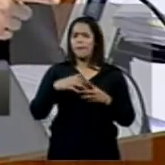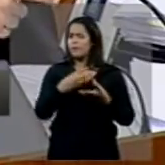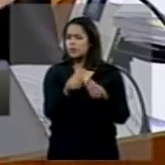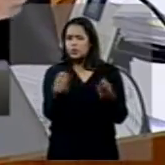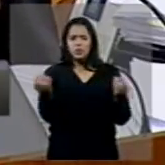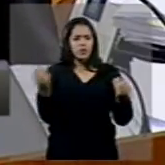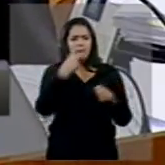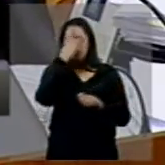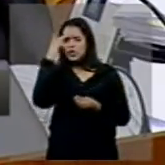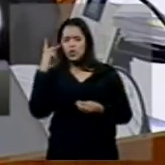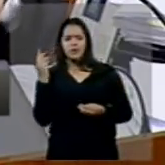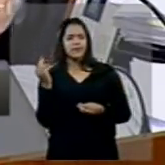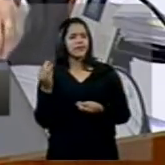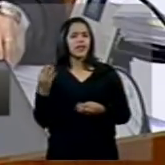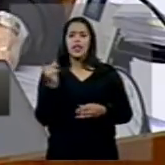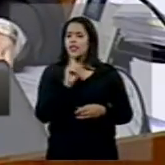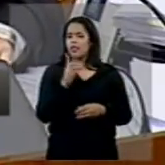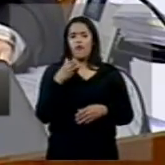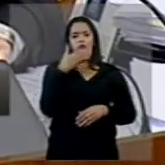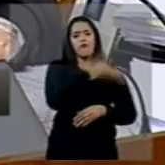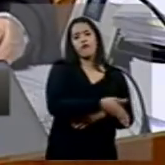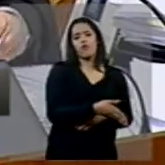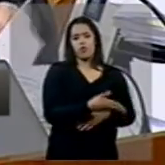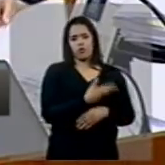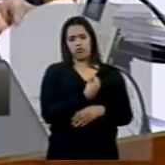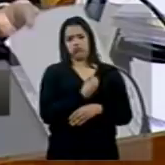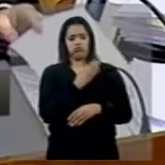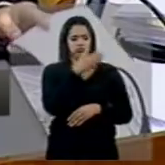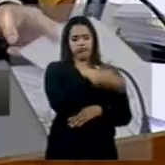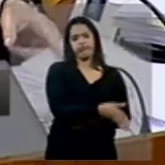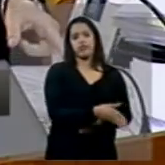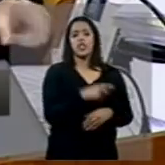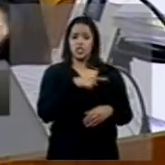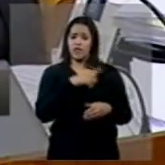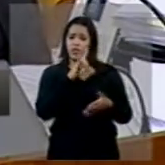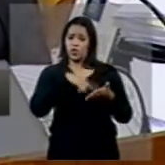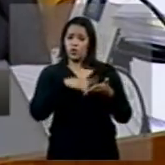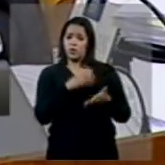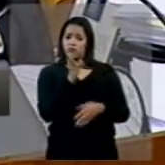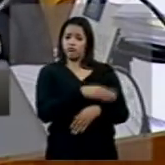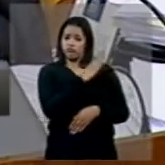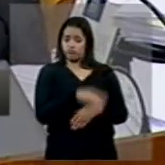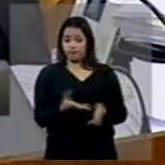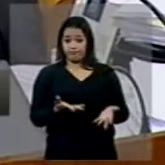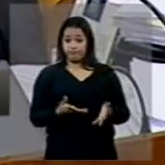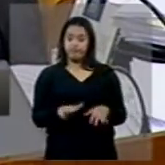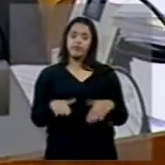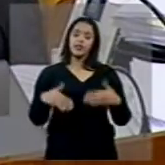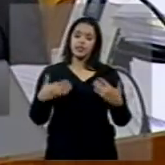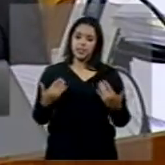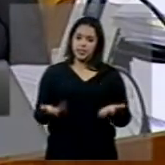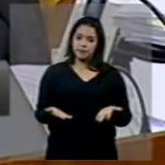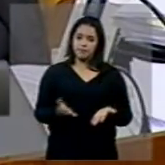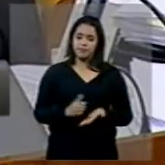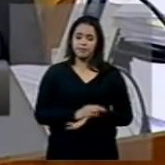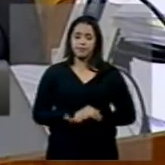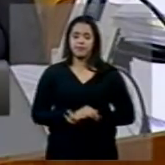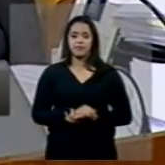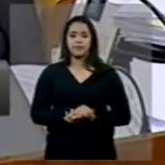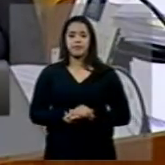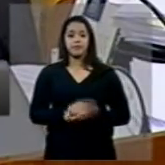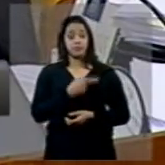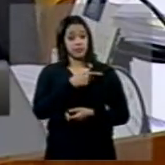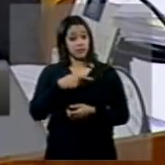não compareceram e tiveram os seus títulos cancelados. Em virtude disso,